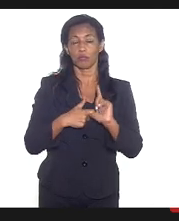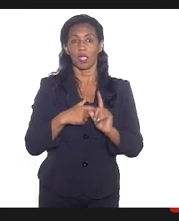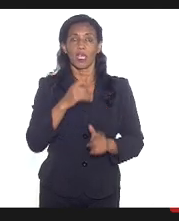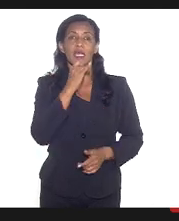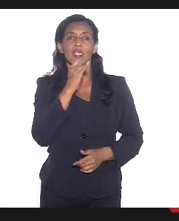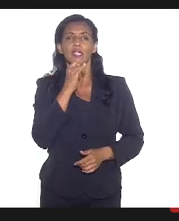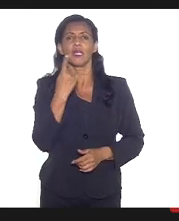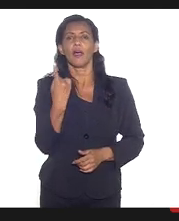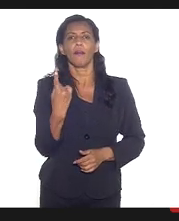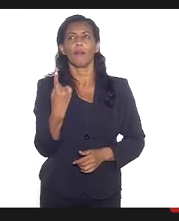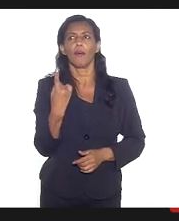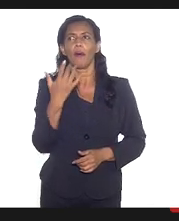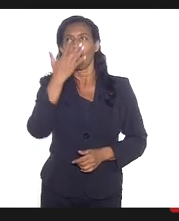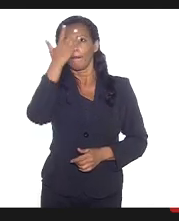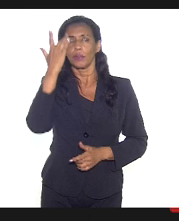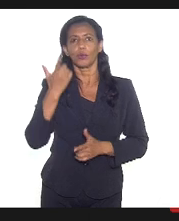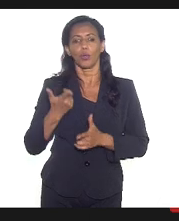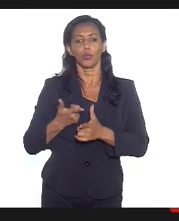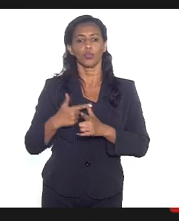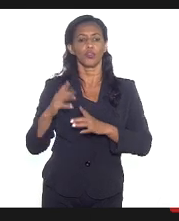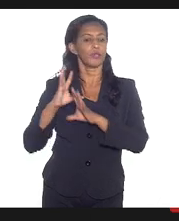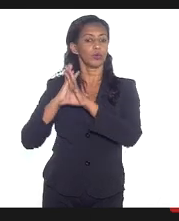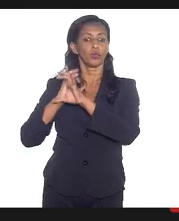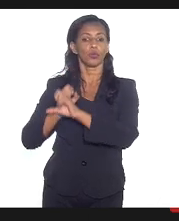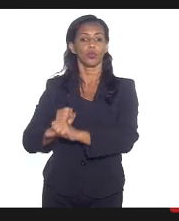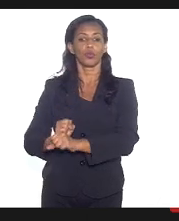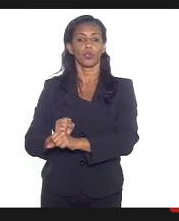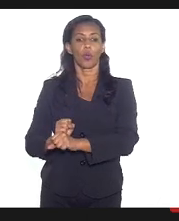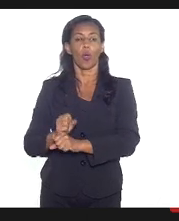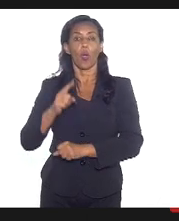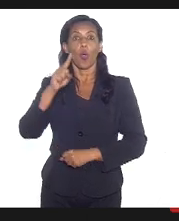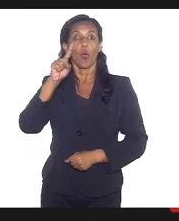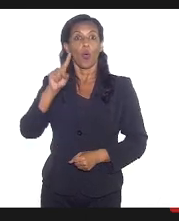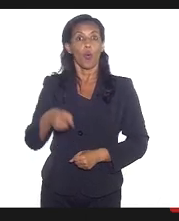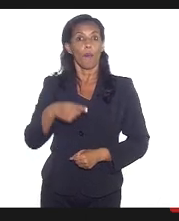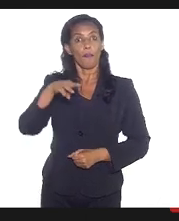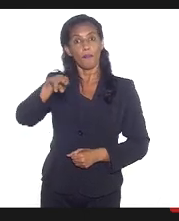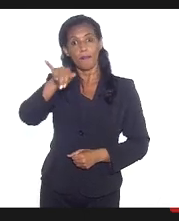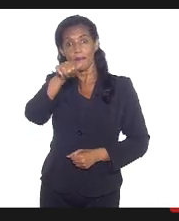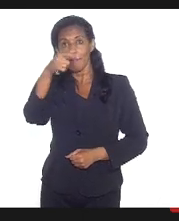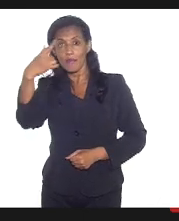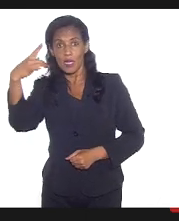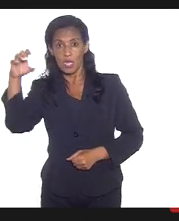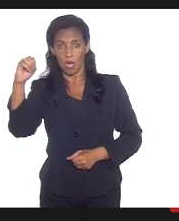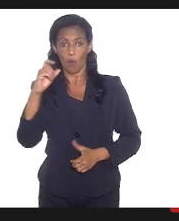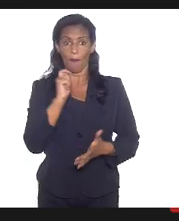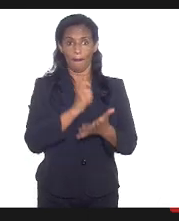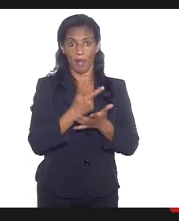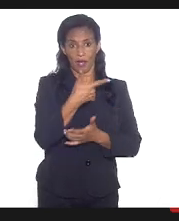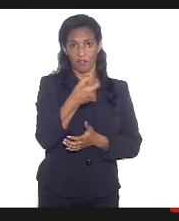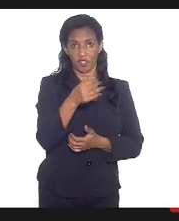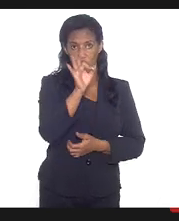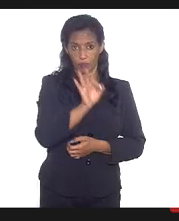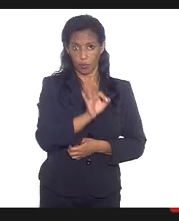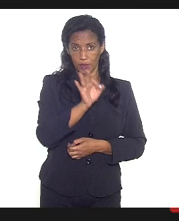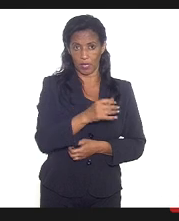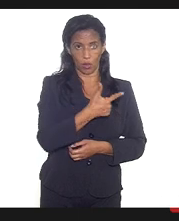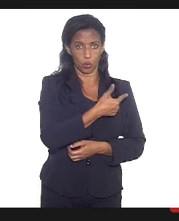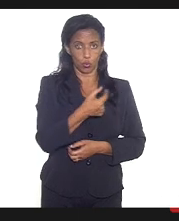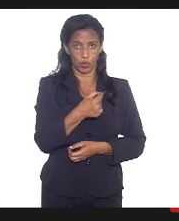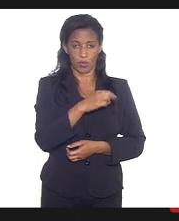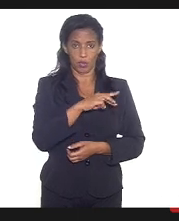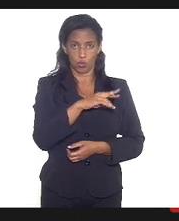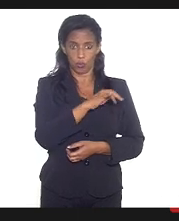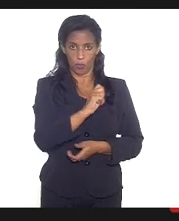devesse tivesse uma dívida total no valor de R$1 bilhão, ele pagaria pelo menos 20%, 200 milhões,